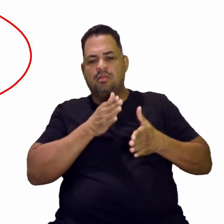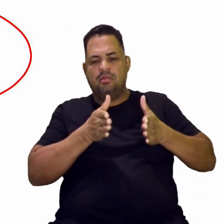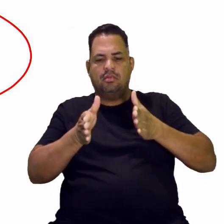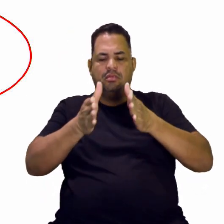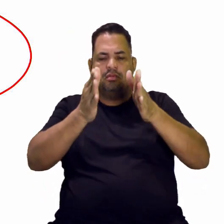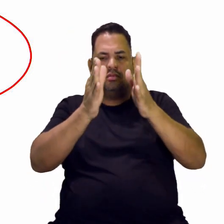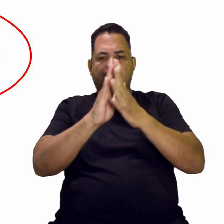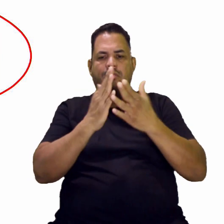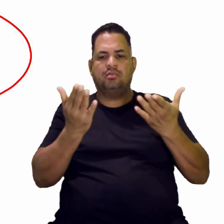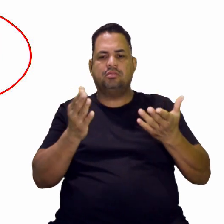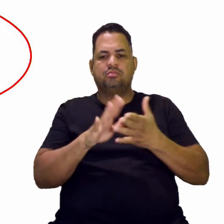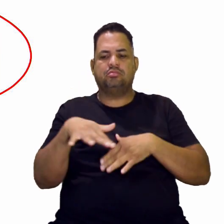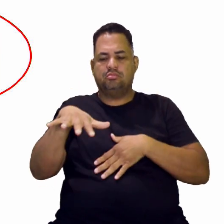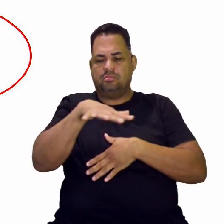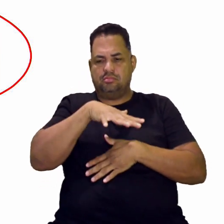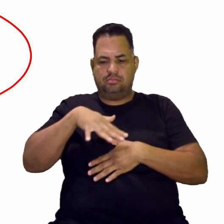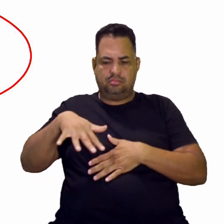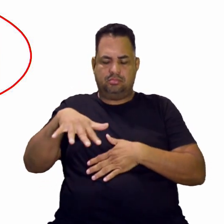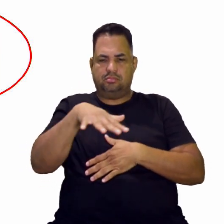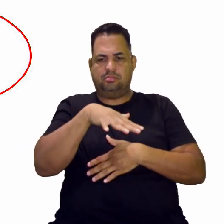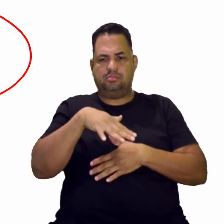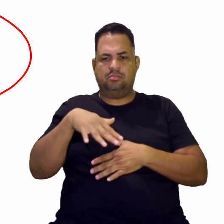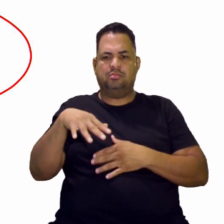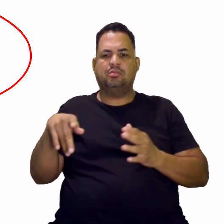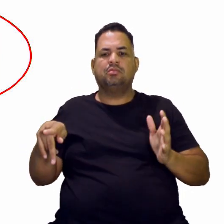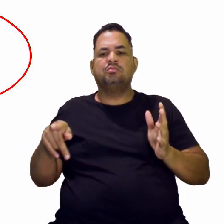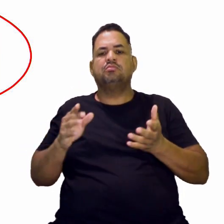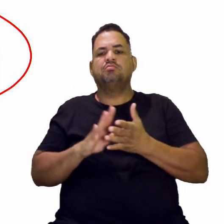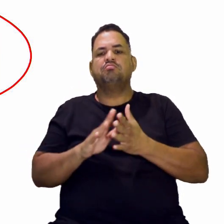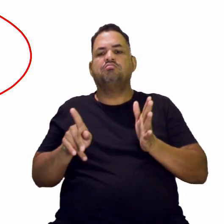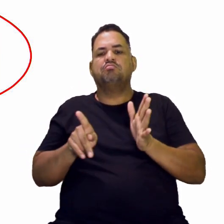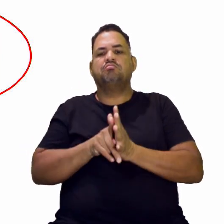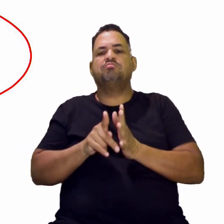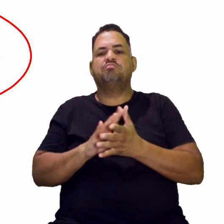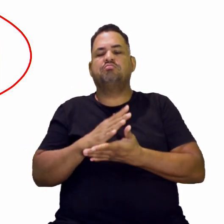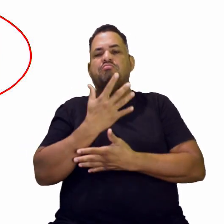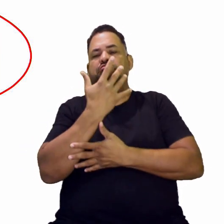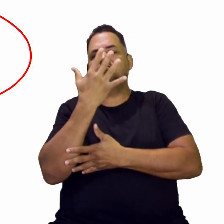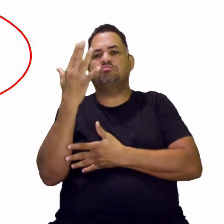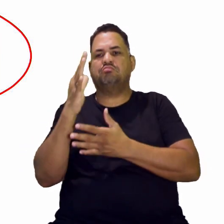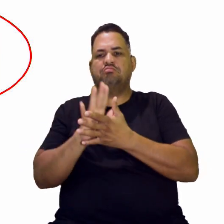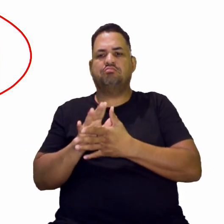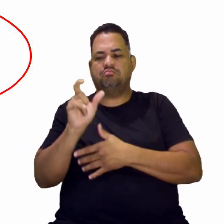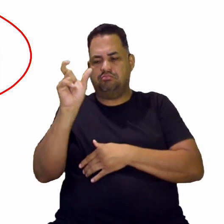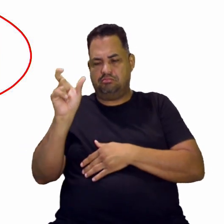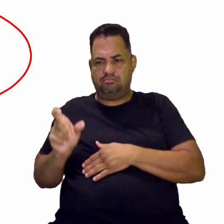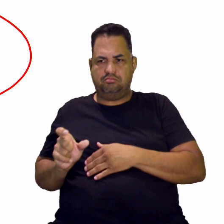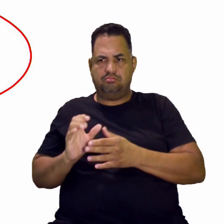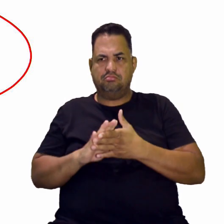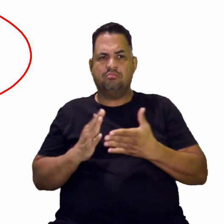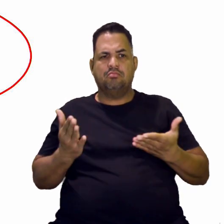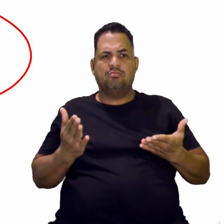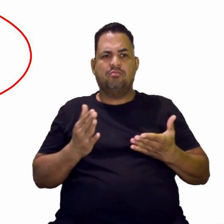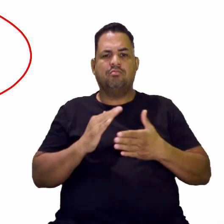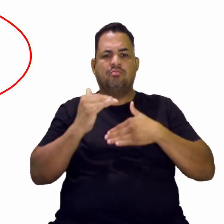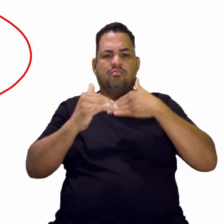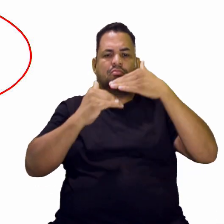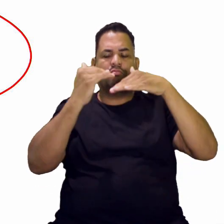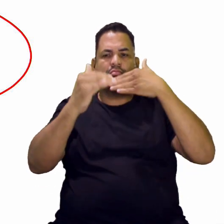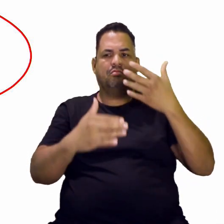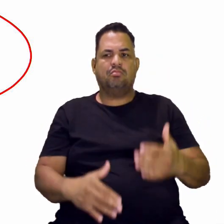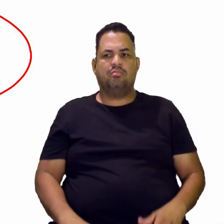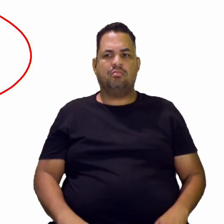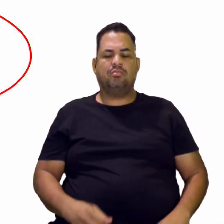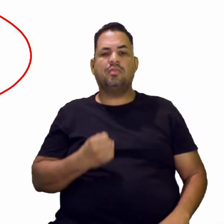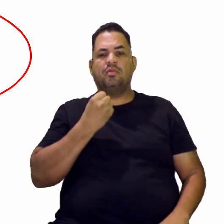que são os ambientes proporcionados pela própria natureza para os indivíduos se desenvolverem,